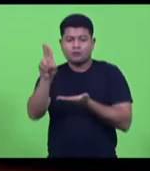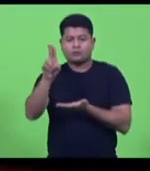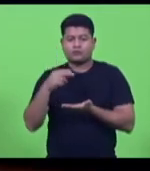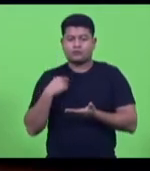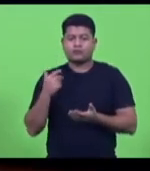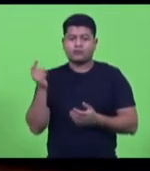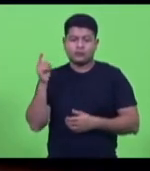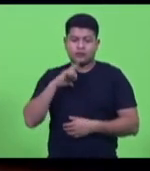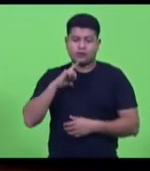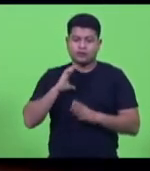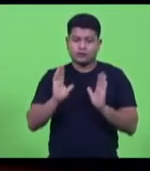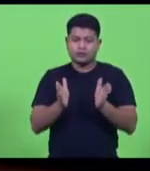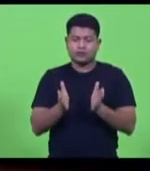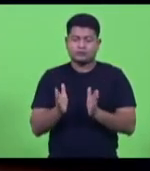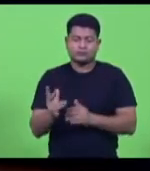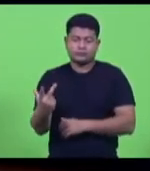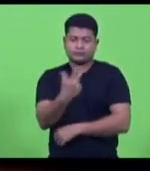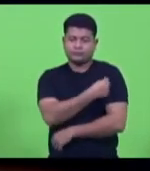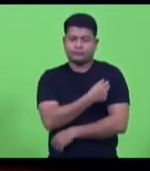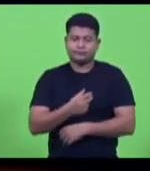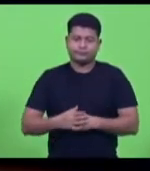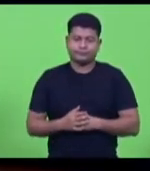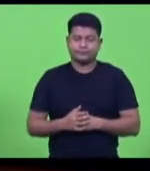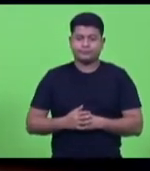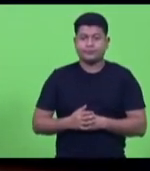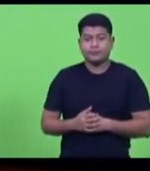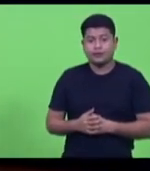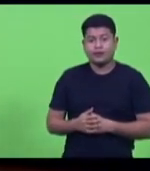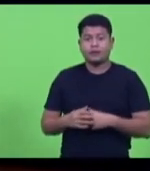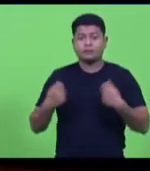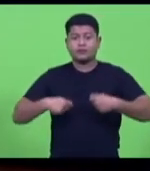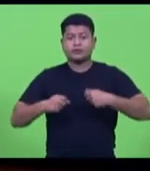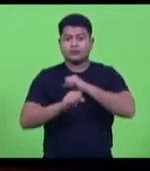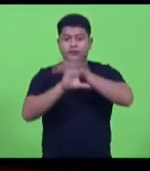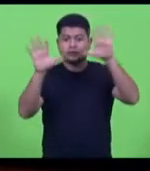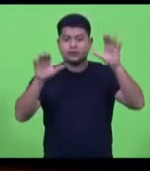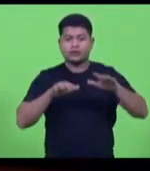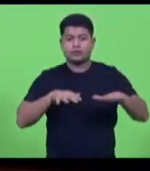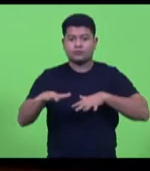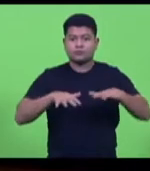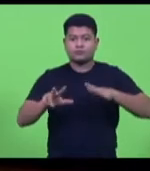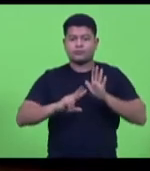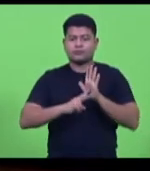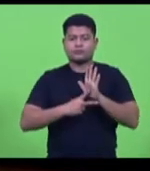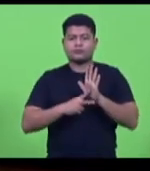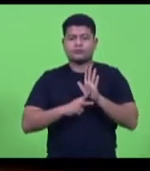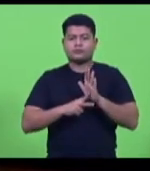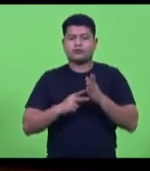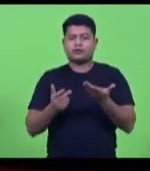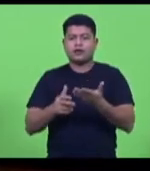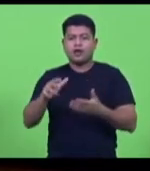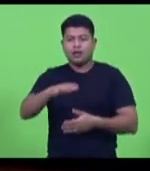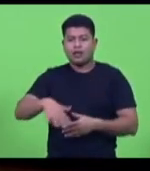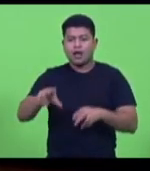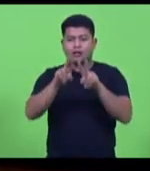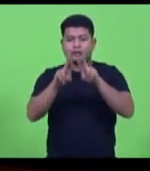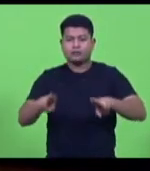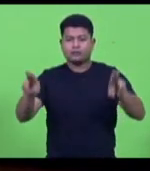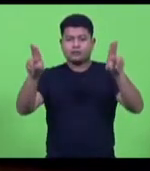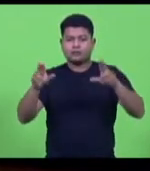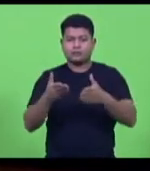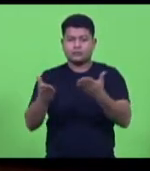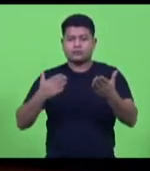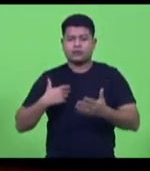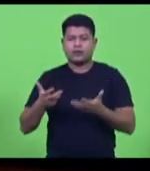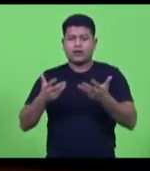Cabe ainda esclarecer sobre a afirmação de que os movimentos sindicais na UFSC não pretendem